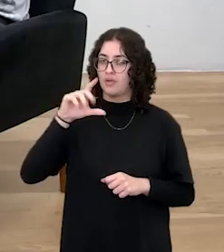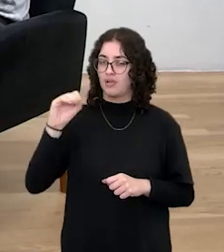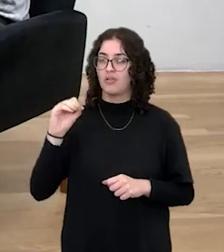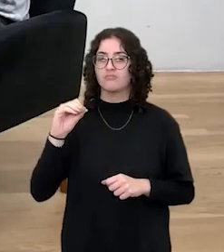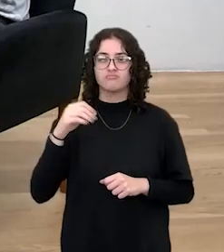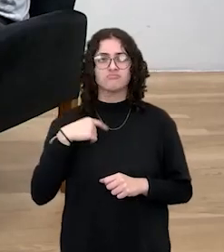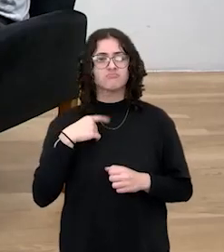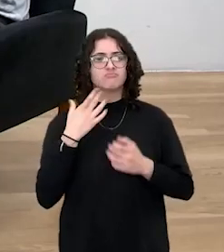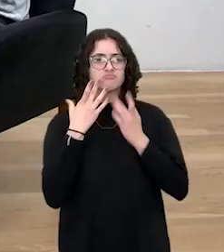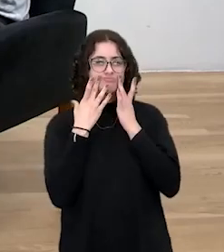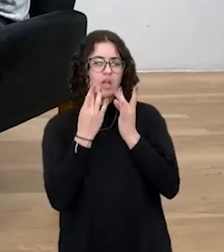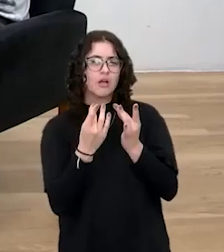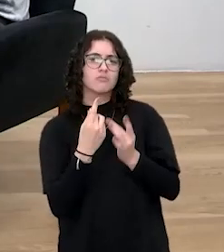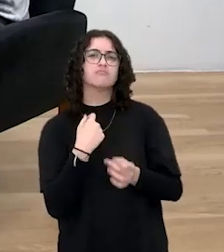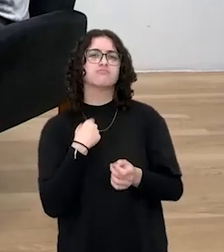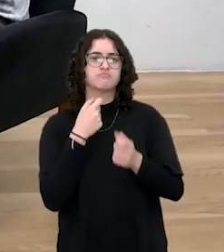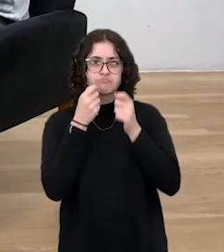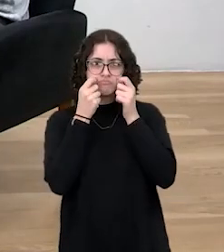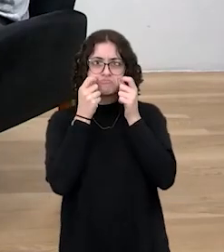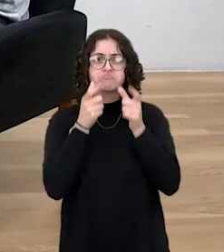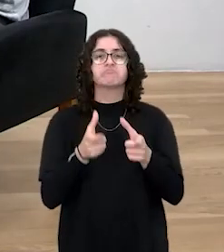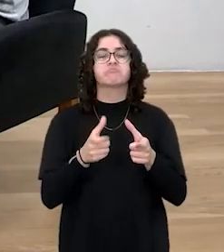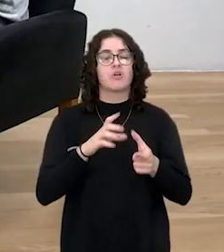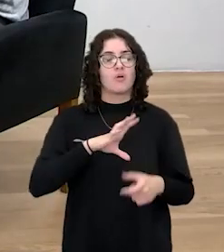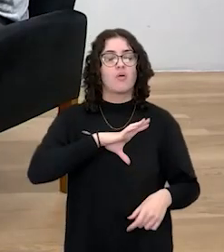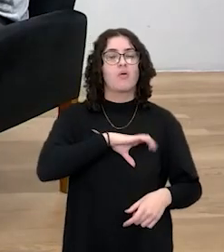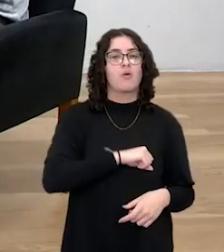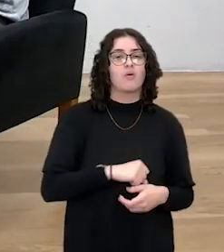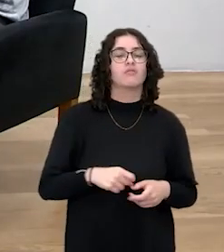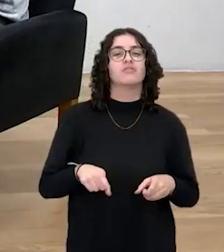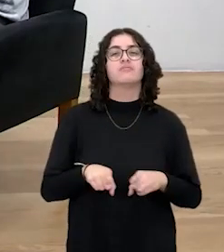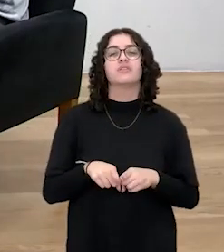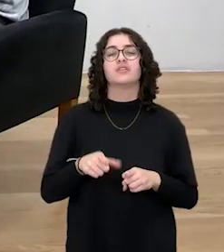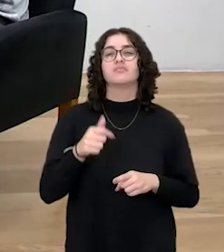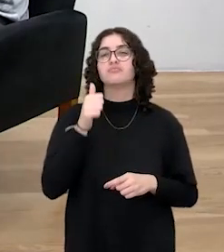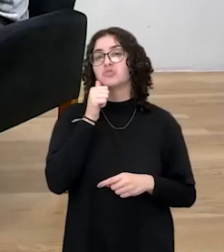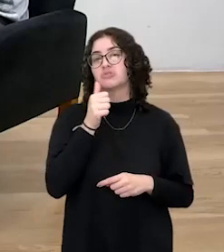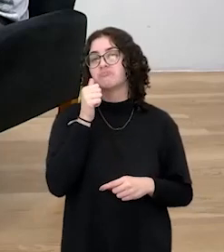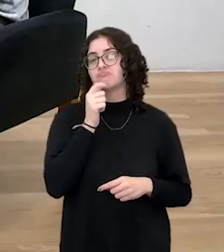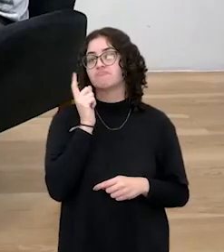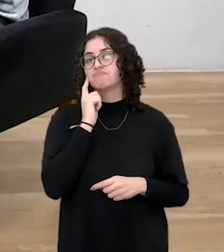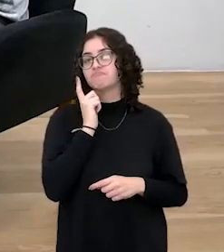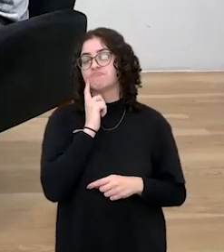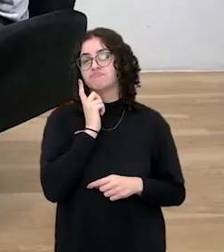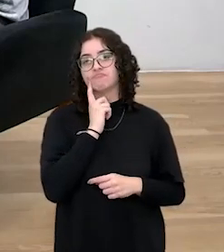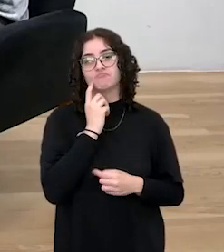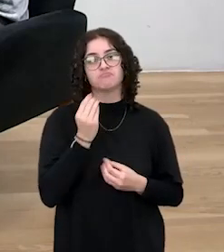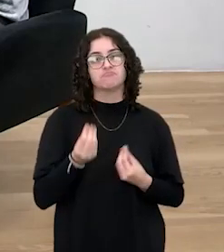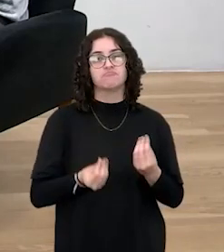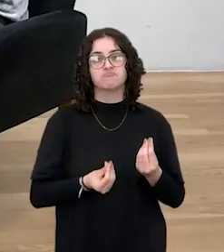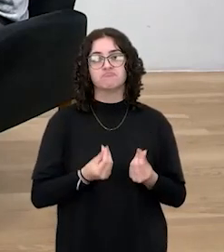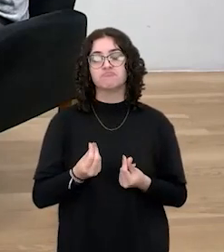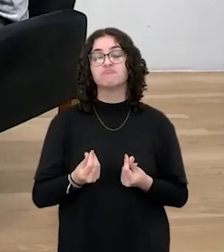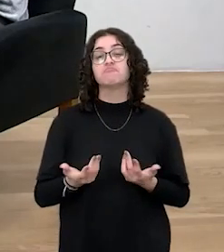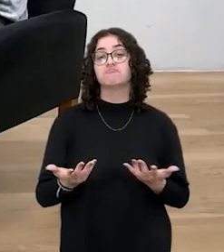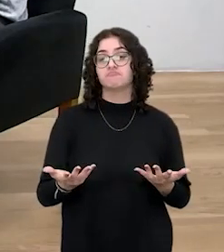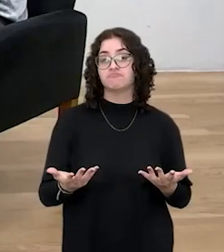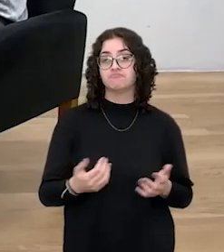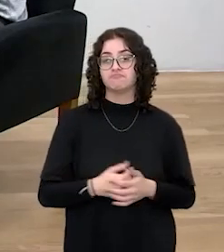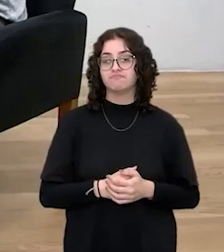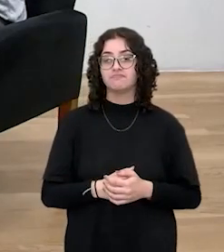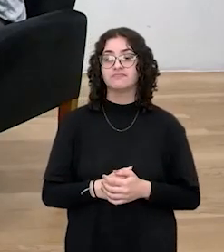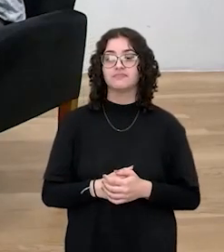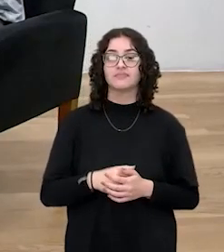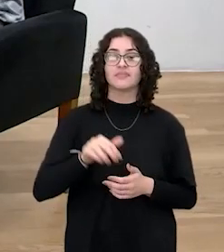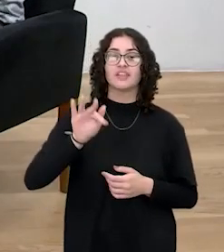me chamaram bastante atenção. Agora, atriz, deixa eu pensar aqui na minha cabeça, ver alguma que... lógico,